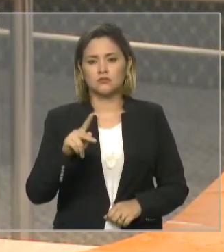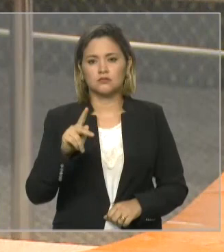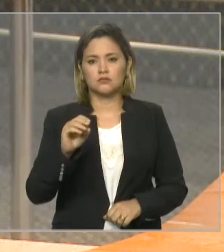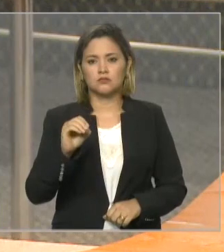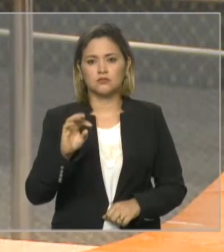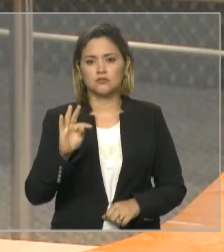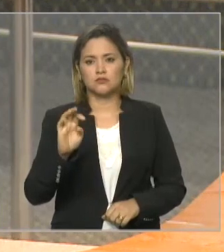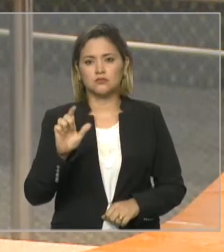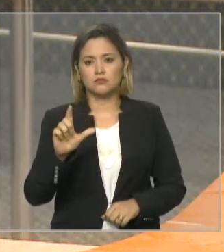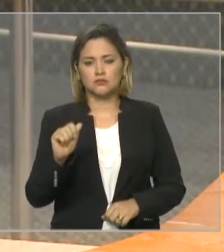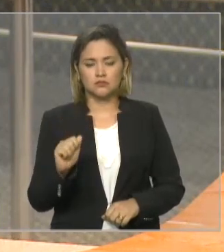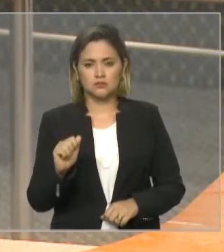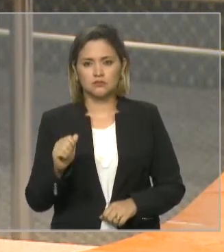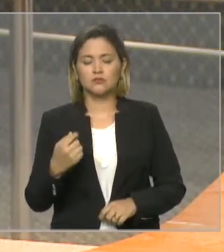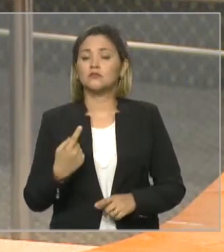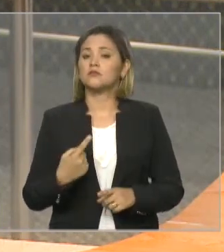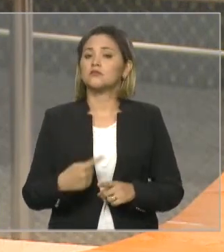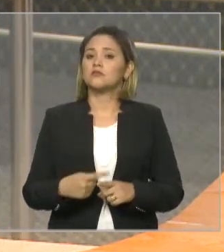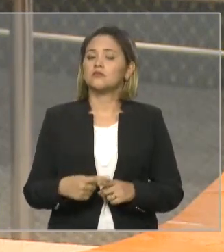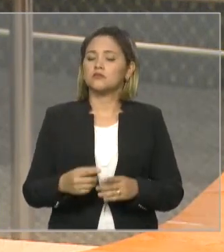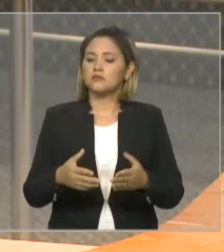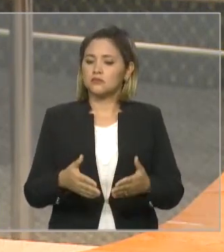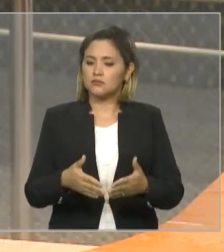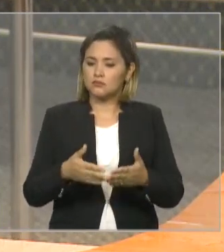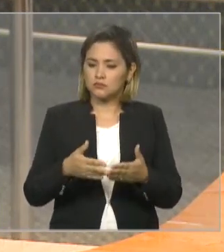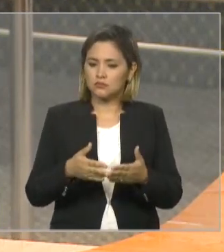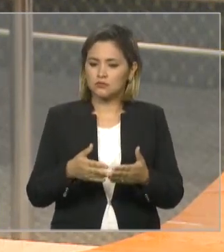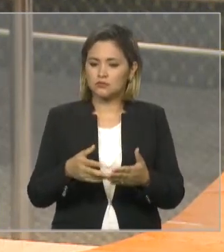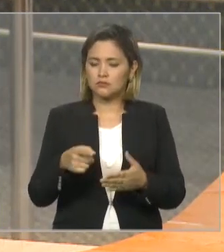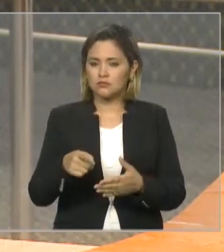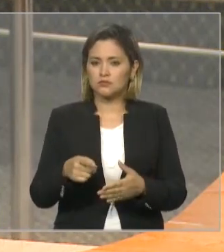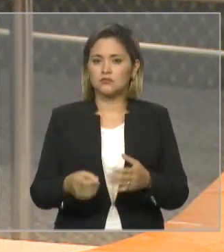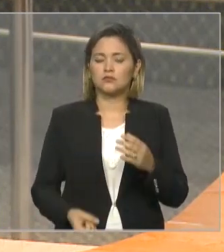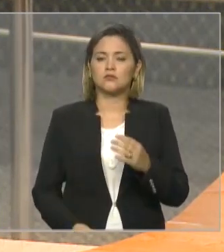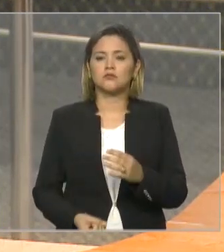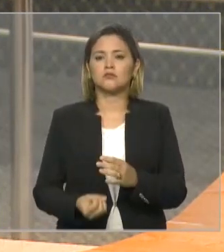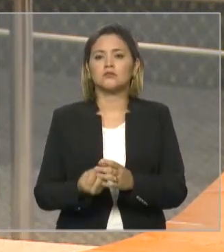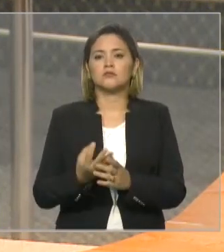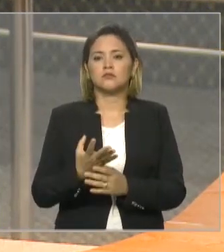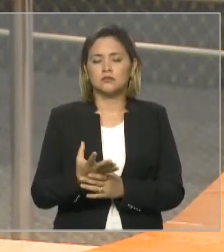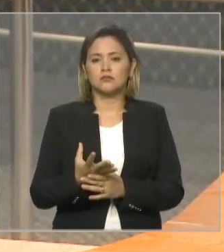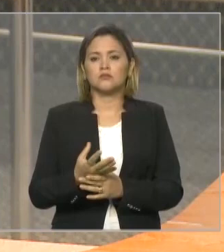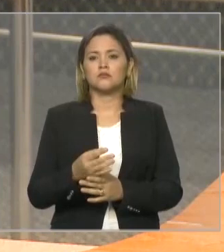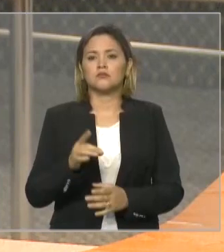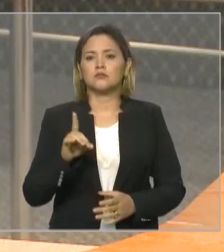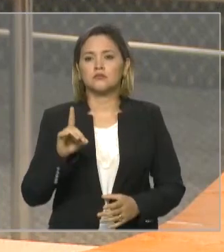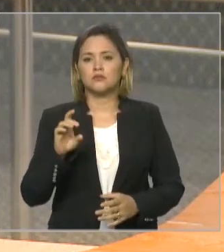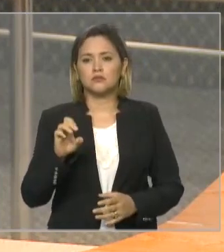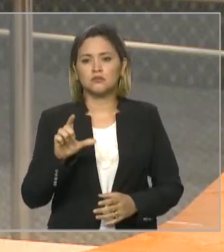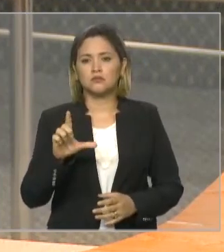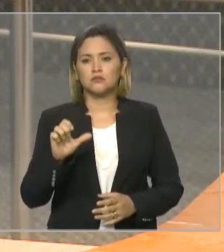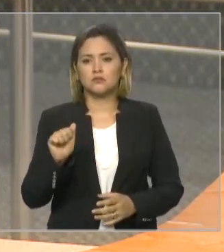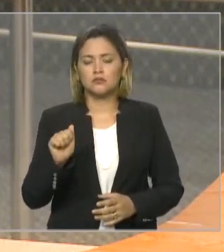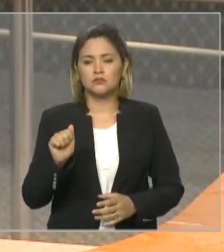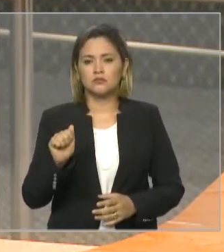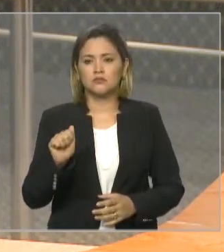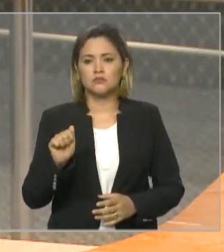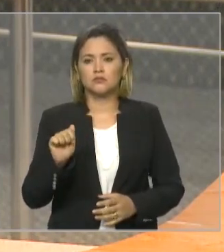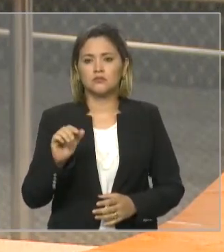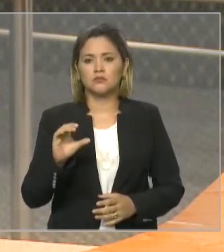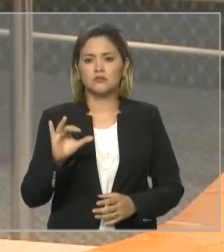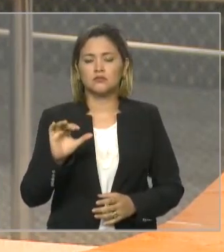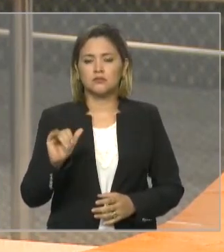na medida de solicitar uma criação da Delegacia Eletrônica de Proteção aos